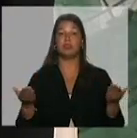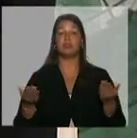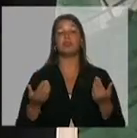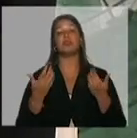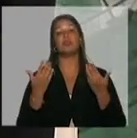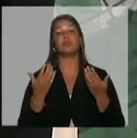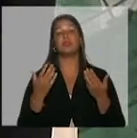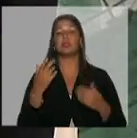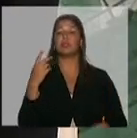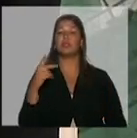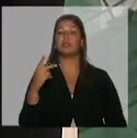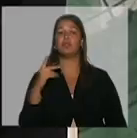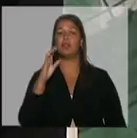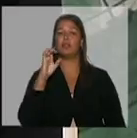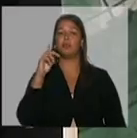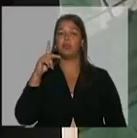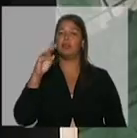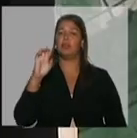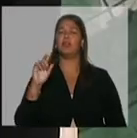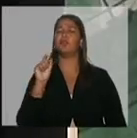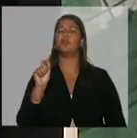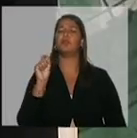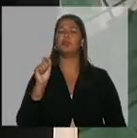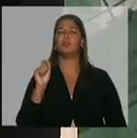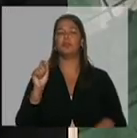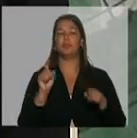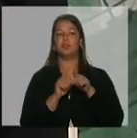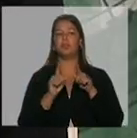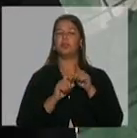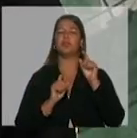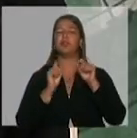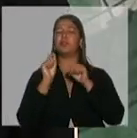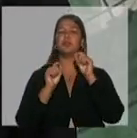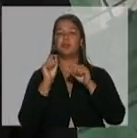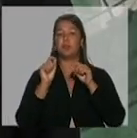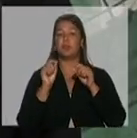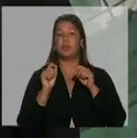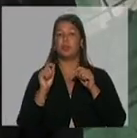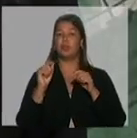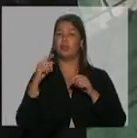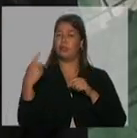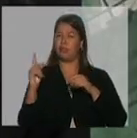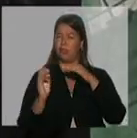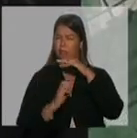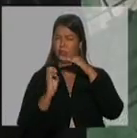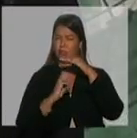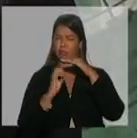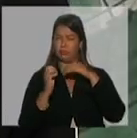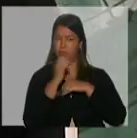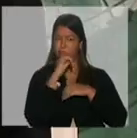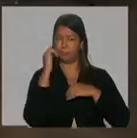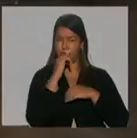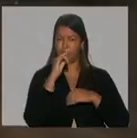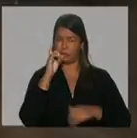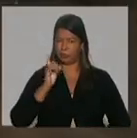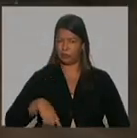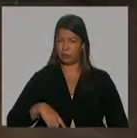começasse falando sobre a EPE, o que é, como funciona. É uma empresa ligada ao Ministério de Minas e Energia, é